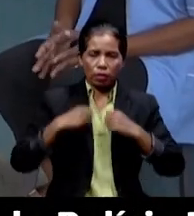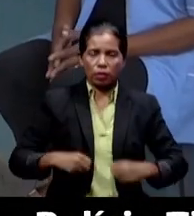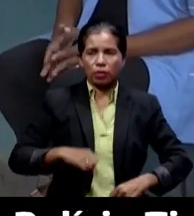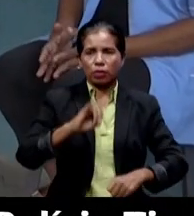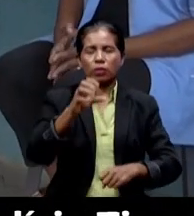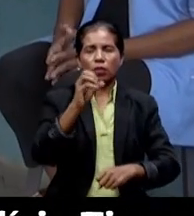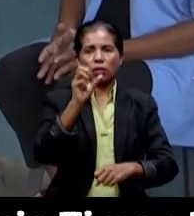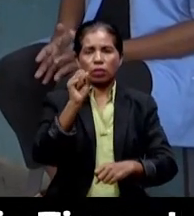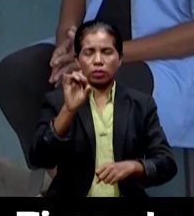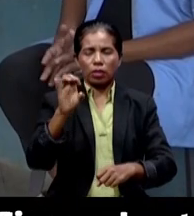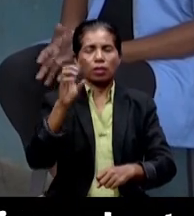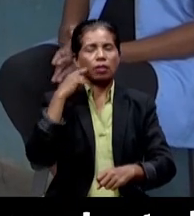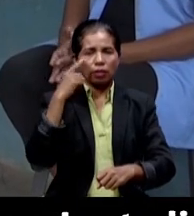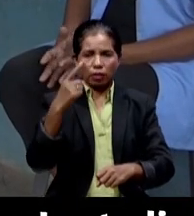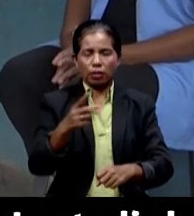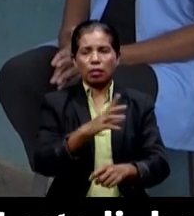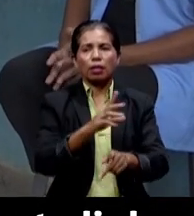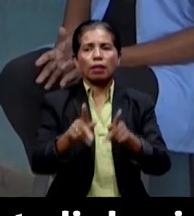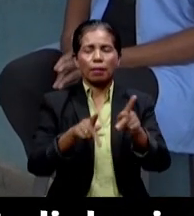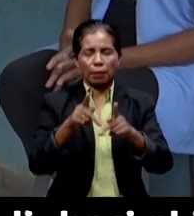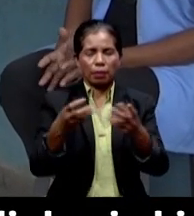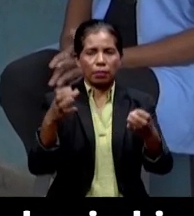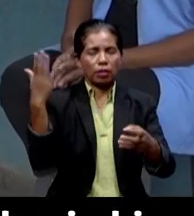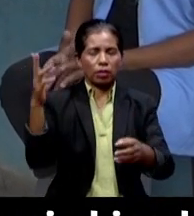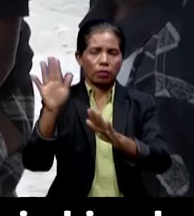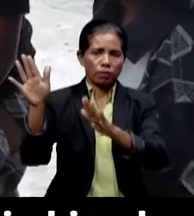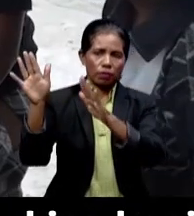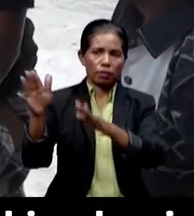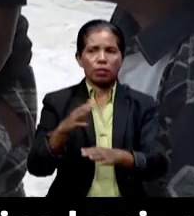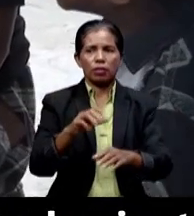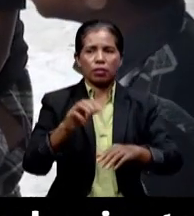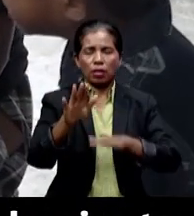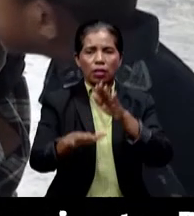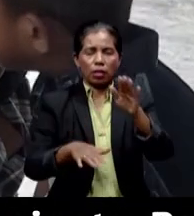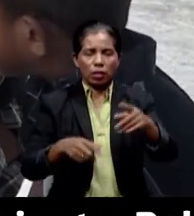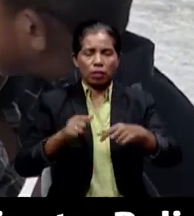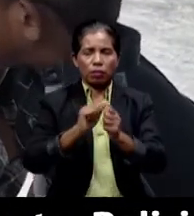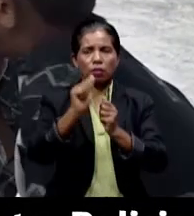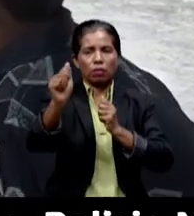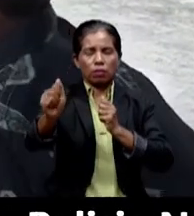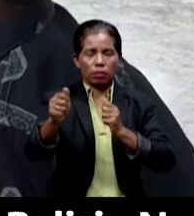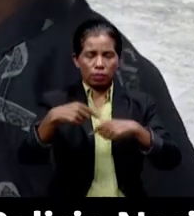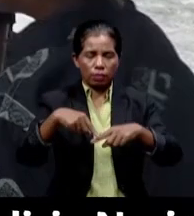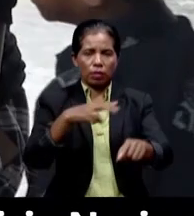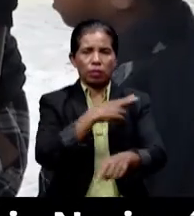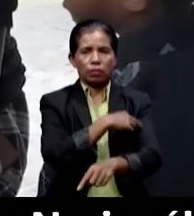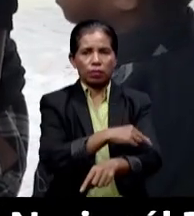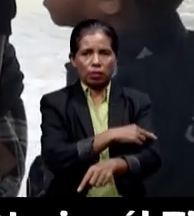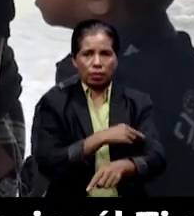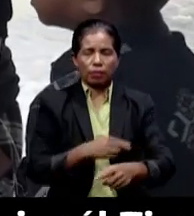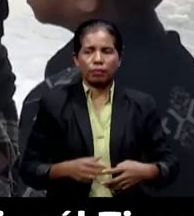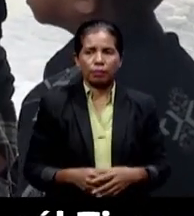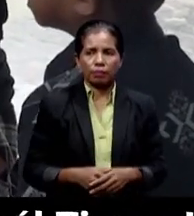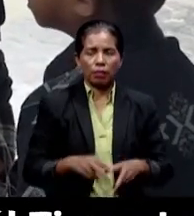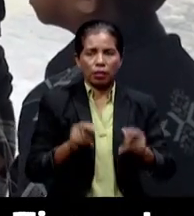dos Reis Magno reconhece comunidade barak e a área rural Maxilau Ain, o distância do cor de consulta saúde. Também ne